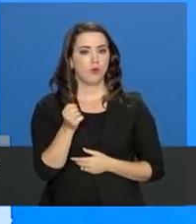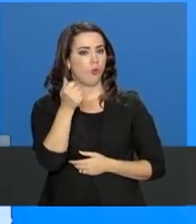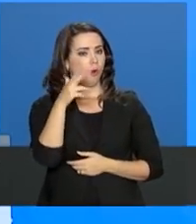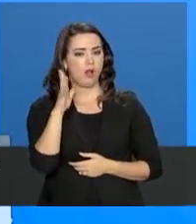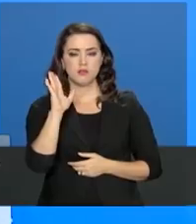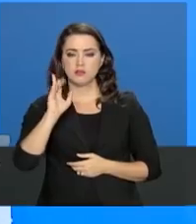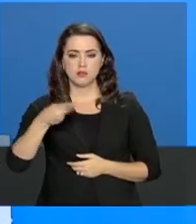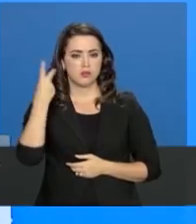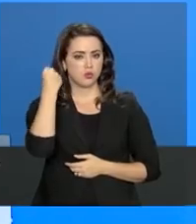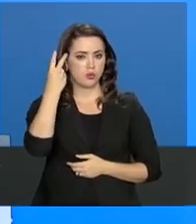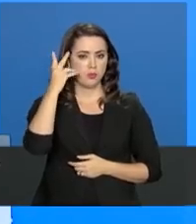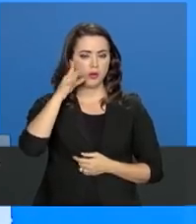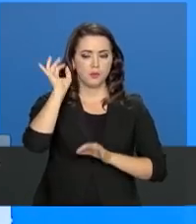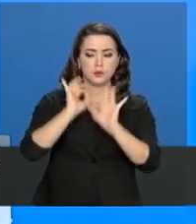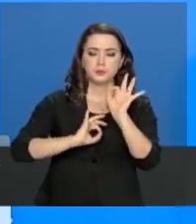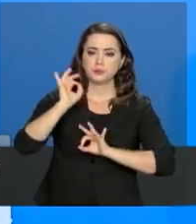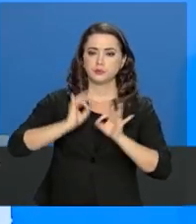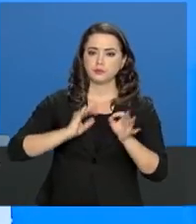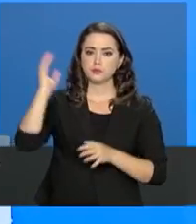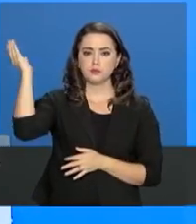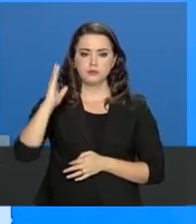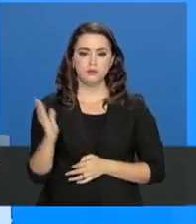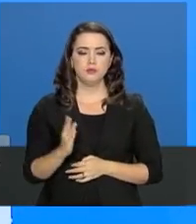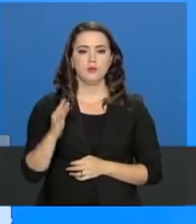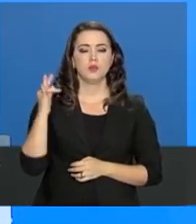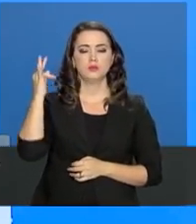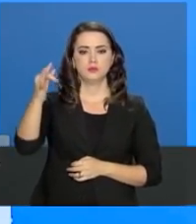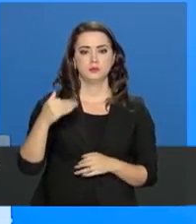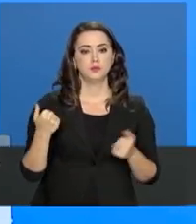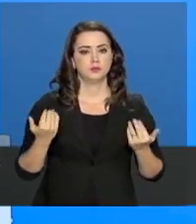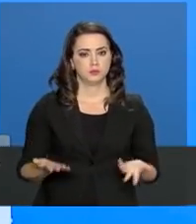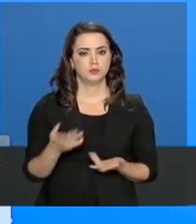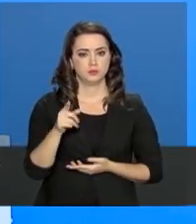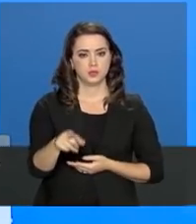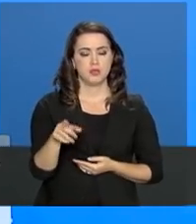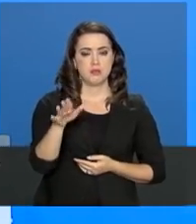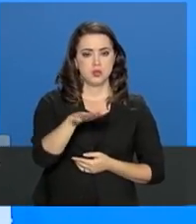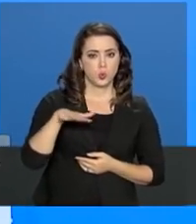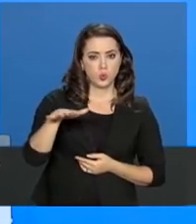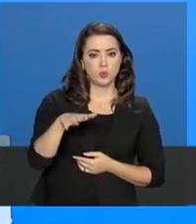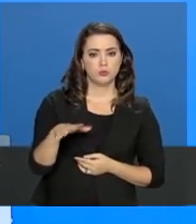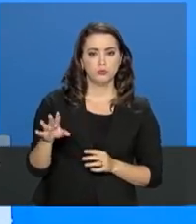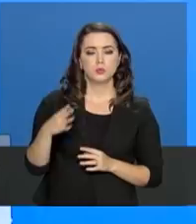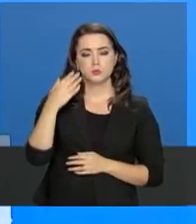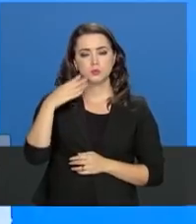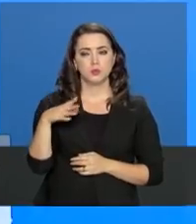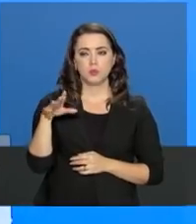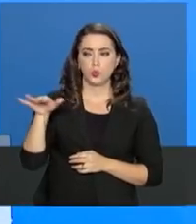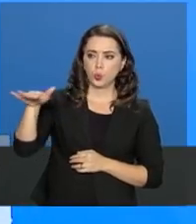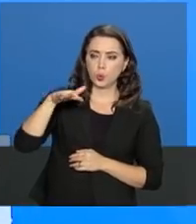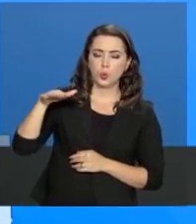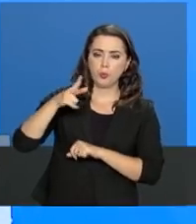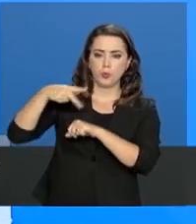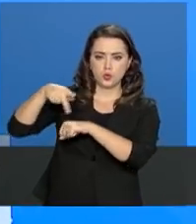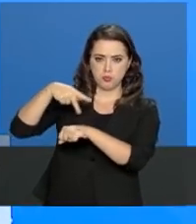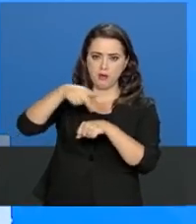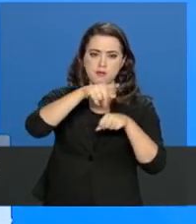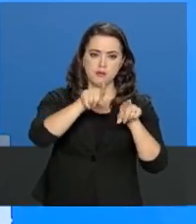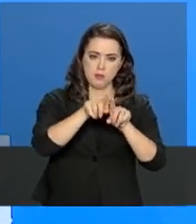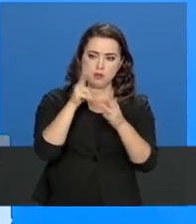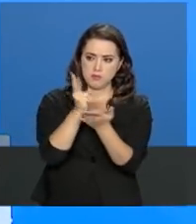instintivamente está preparando o brasil é para o futuro e deles houve mais ou menos a mesma a mesma informação